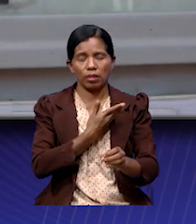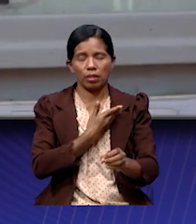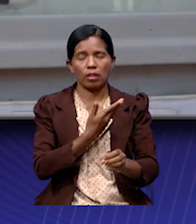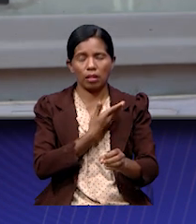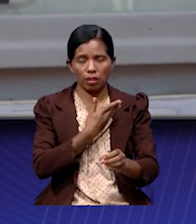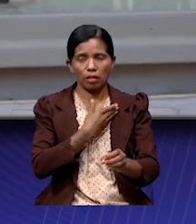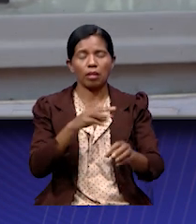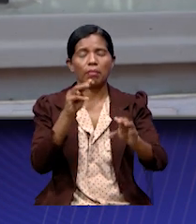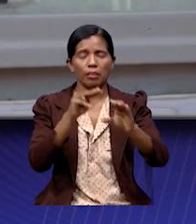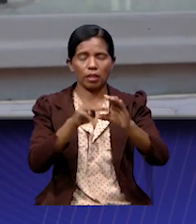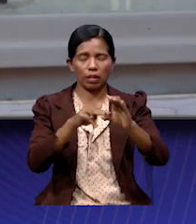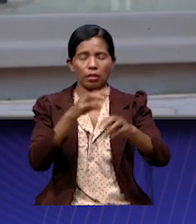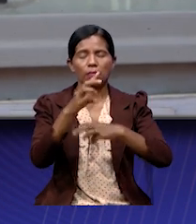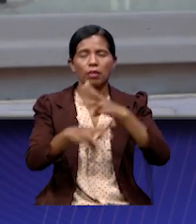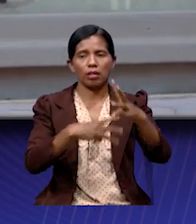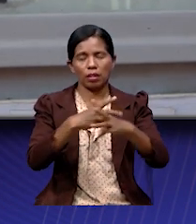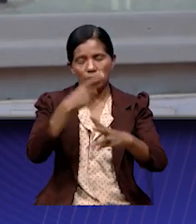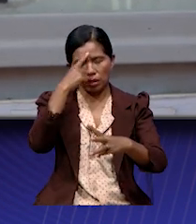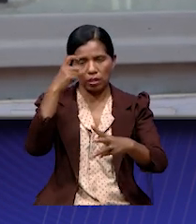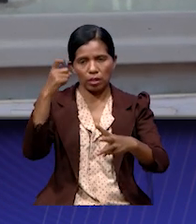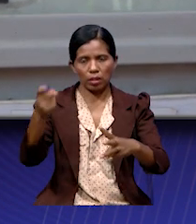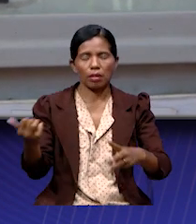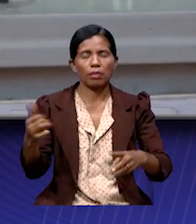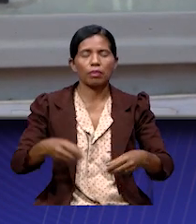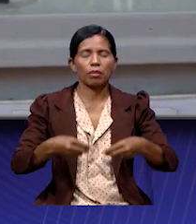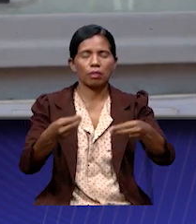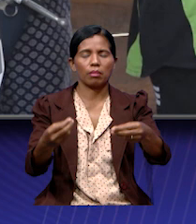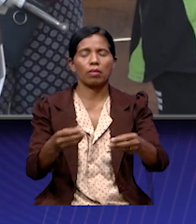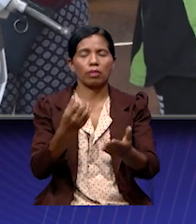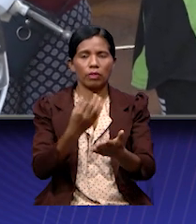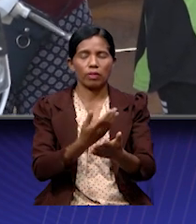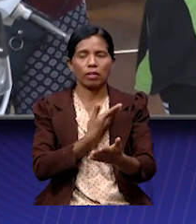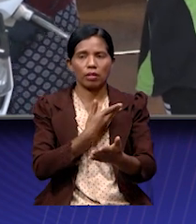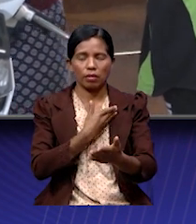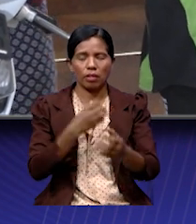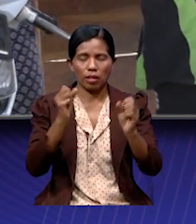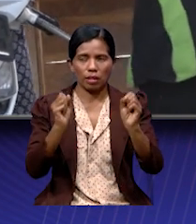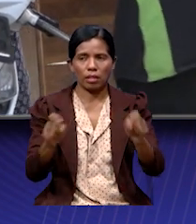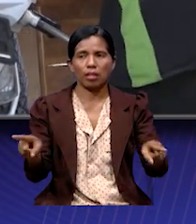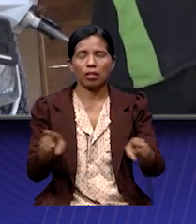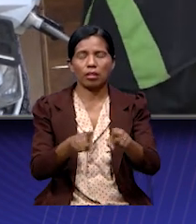mundial, também influencia o preço da sira, hanessa, supplier, que cliente,